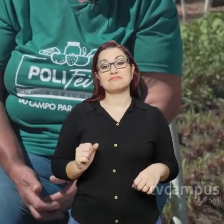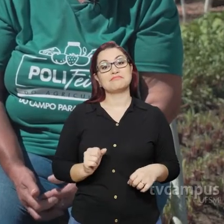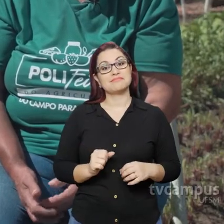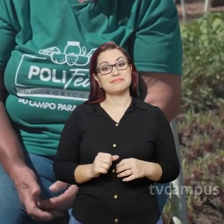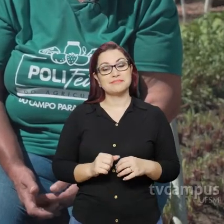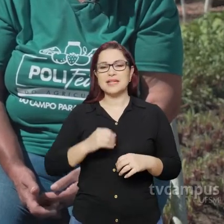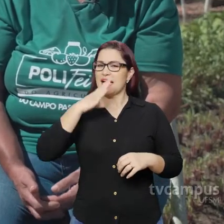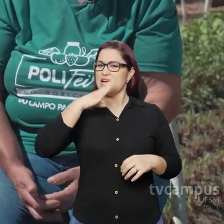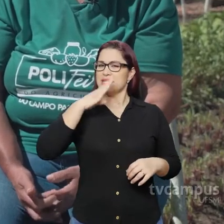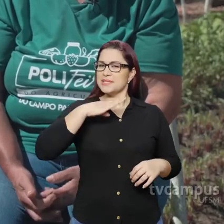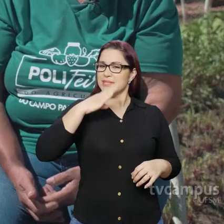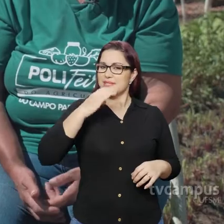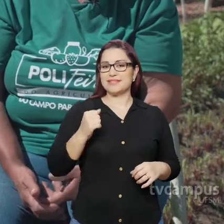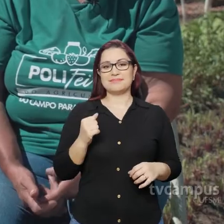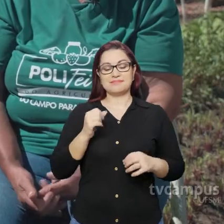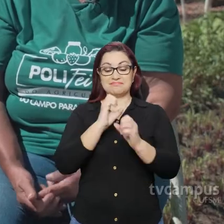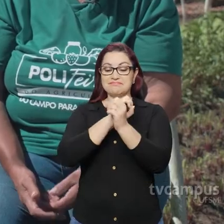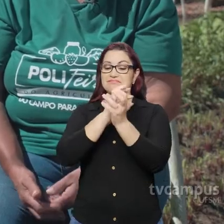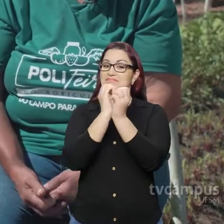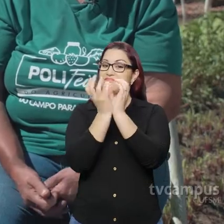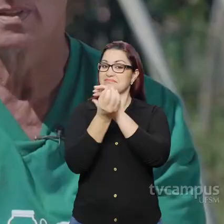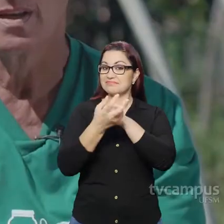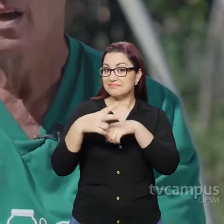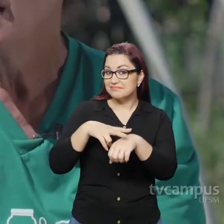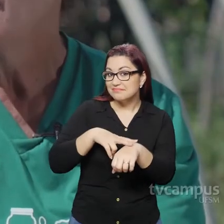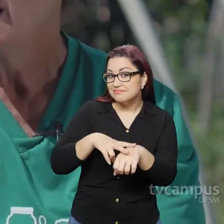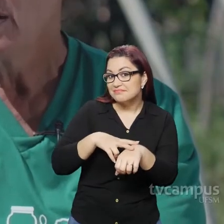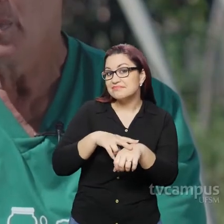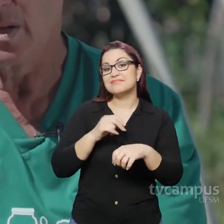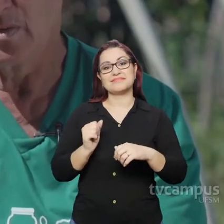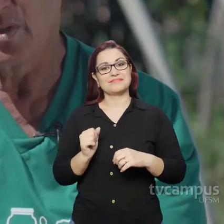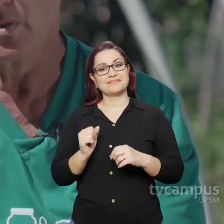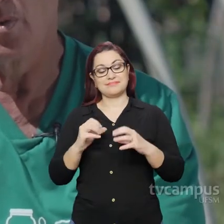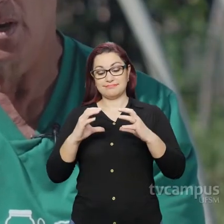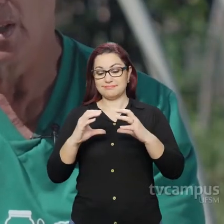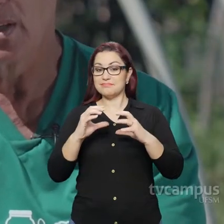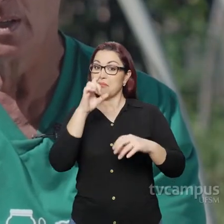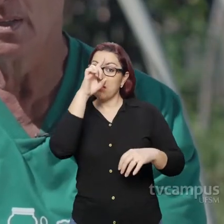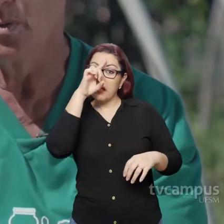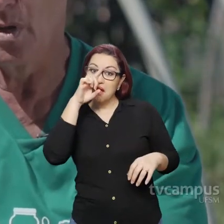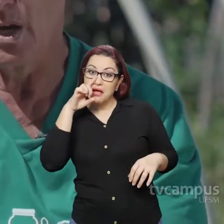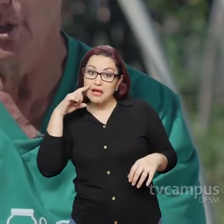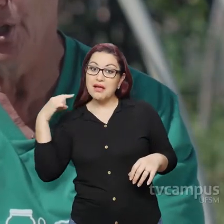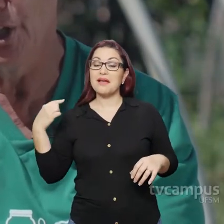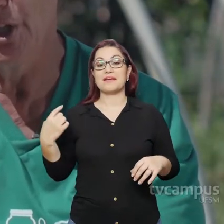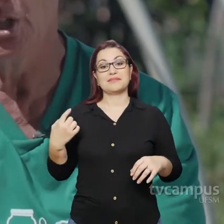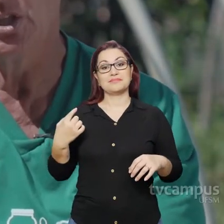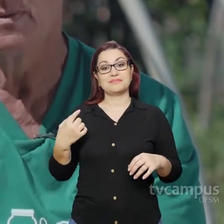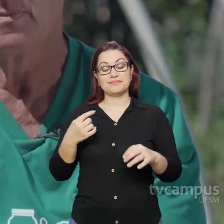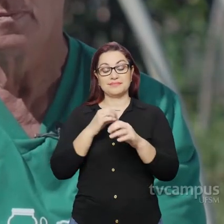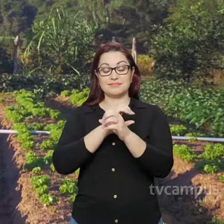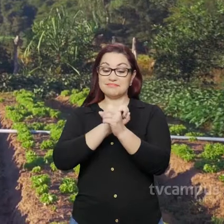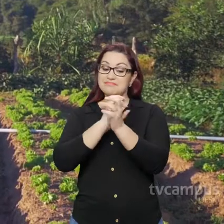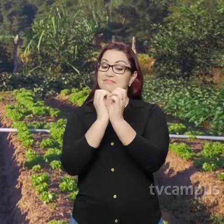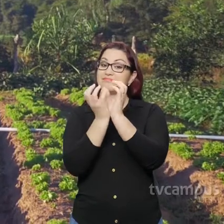agrião, pimenta, brócolis, melãozinho São Gaetano,